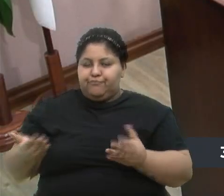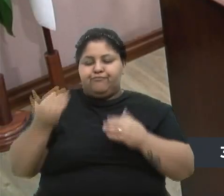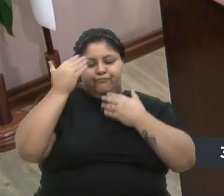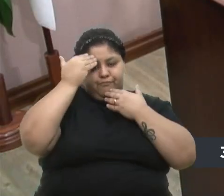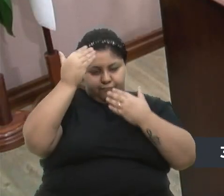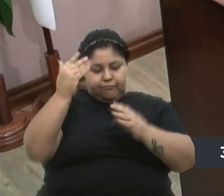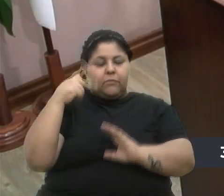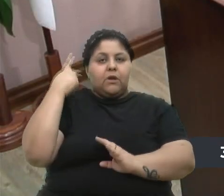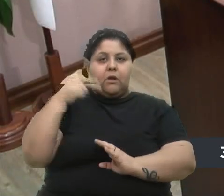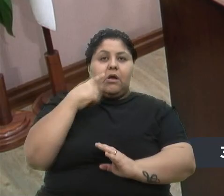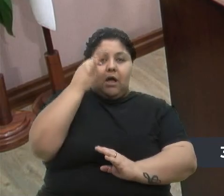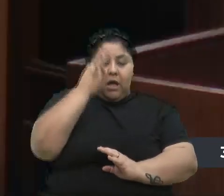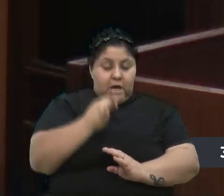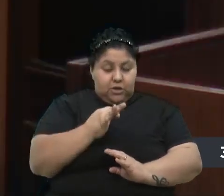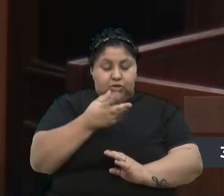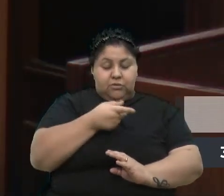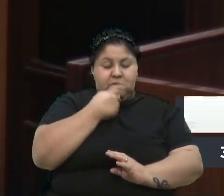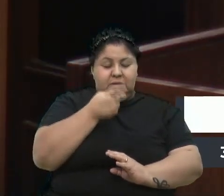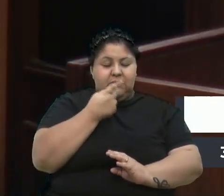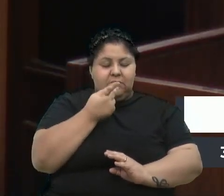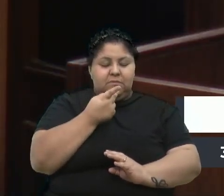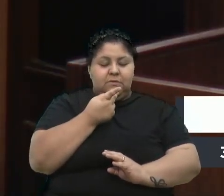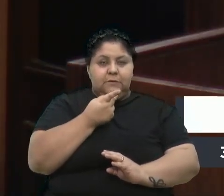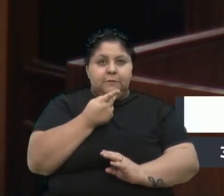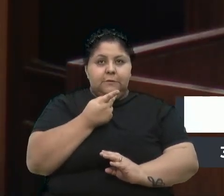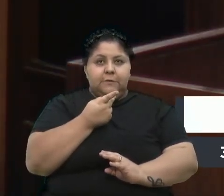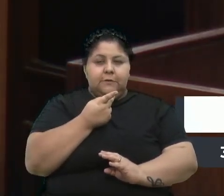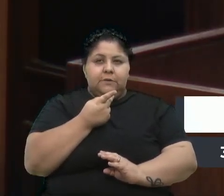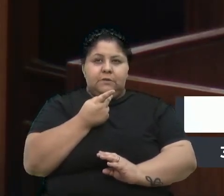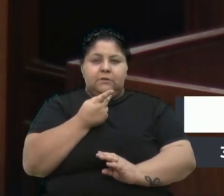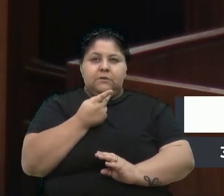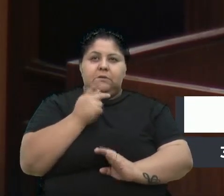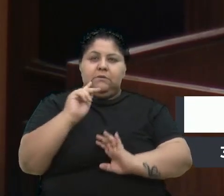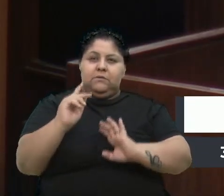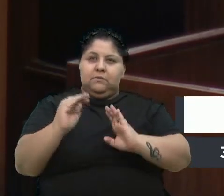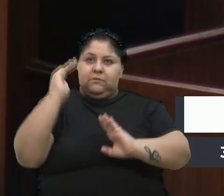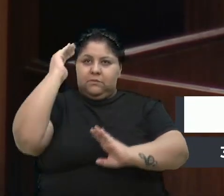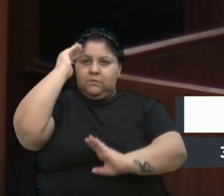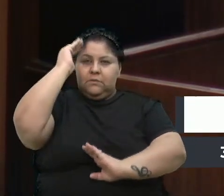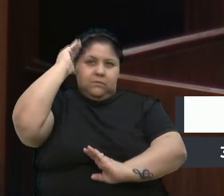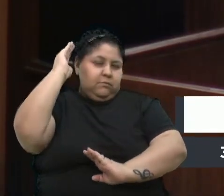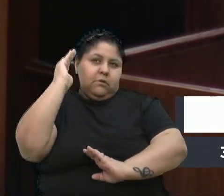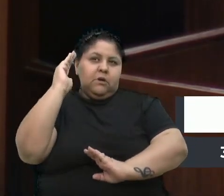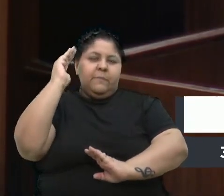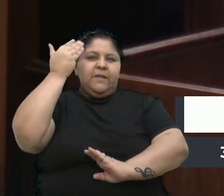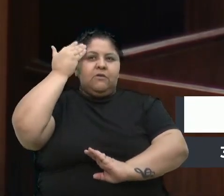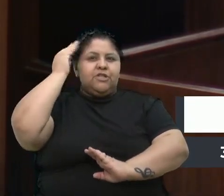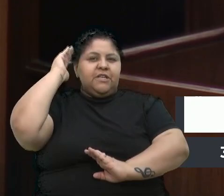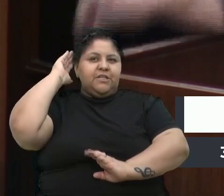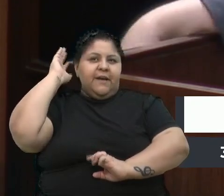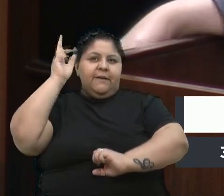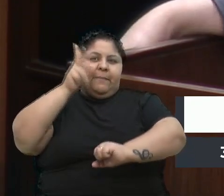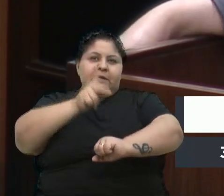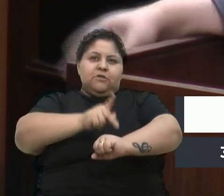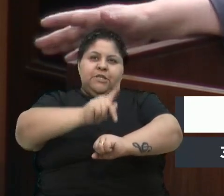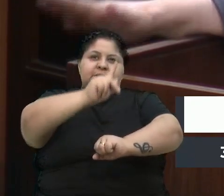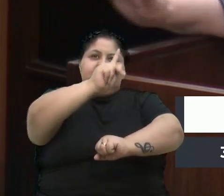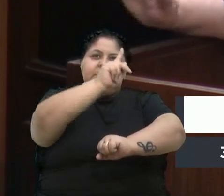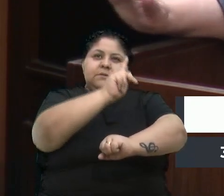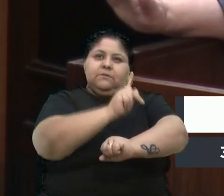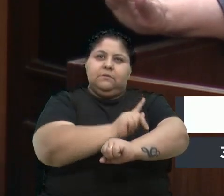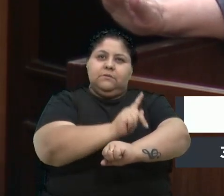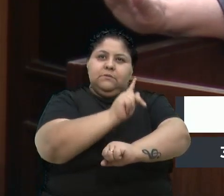a sua fala, vereador, porque a questão da pedagogia justamente vai ficar com o poder público, isso eu não tenho dúvida. E a questão da PPP